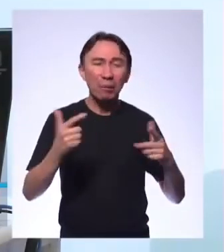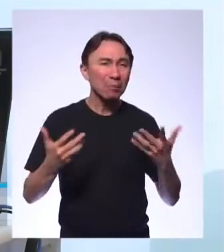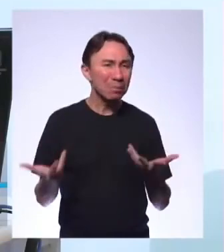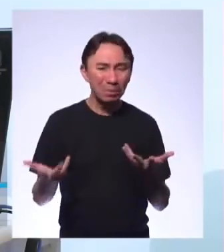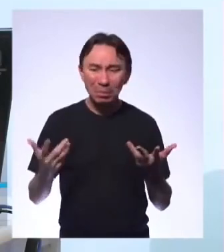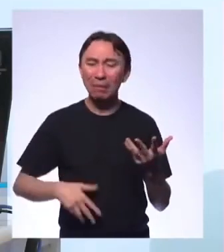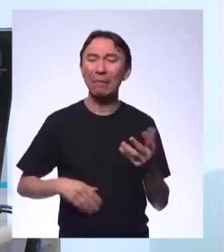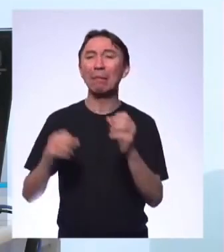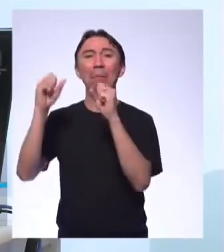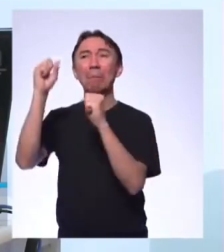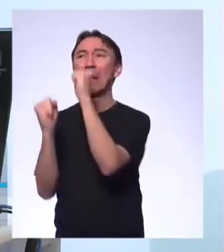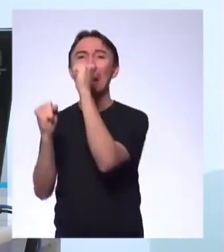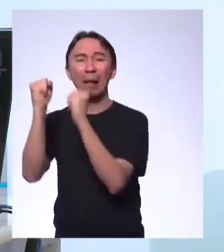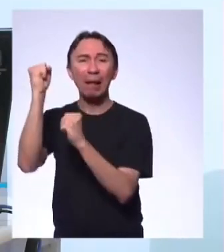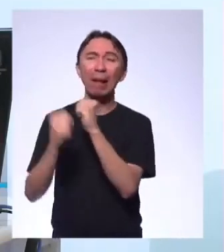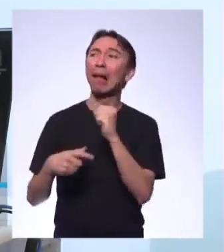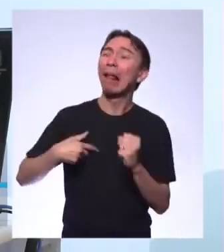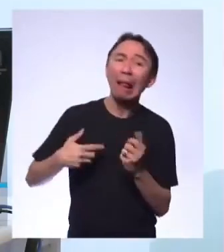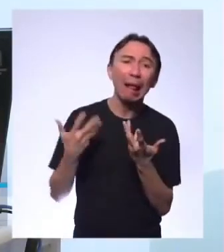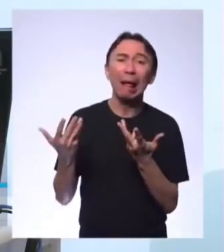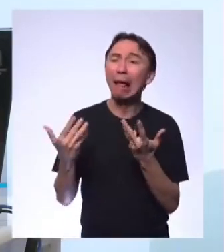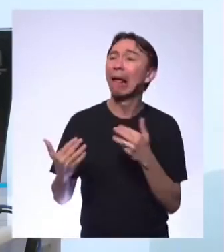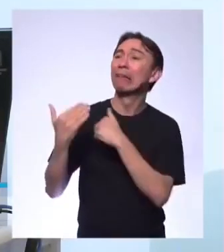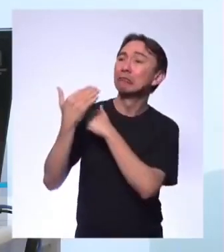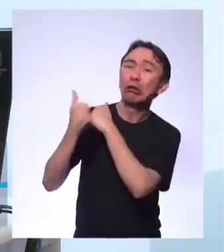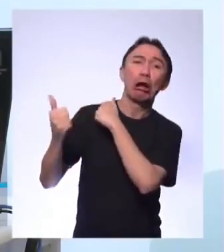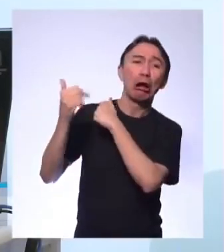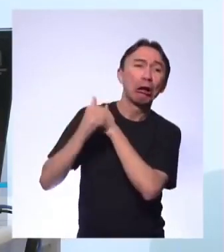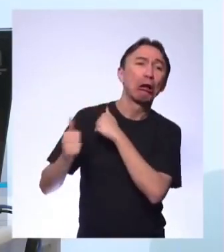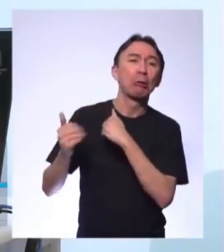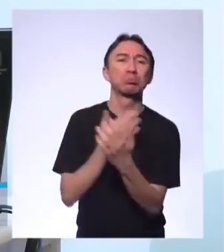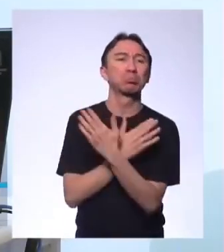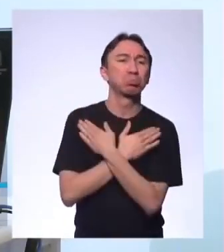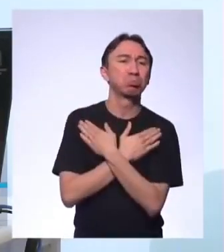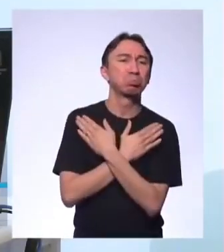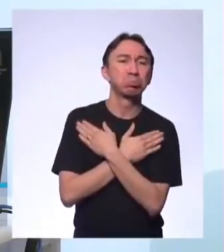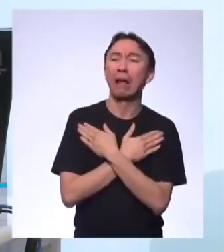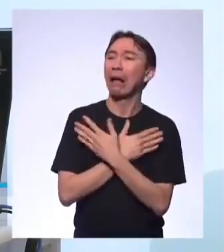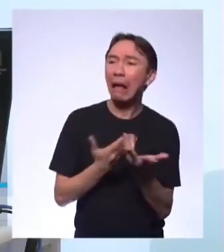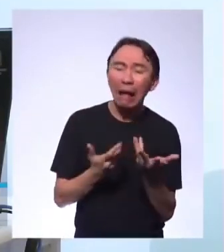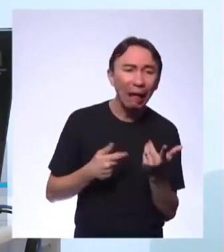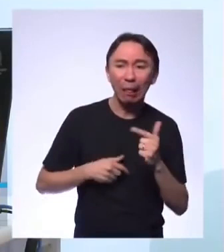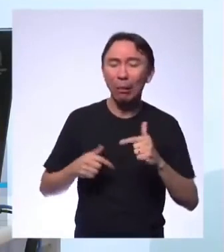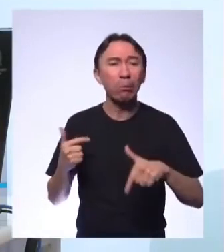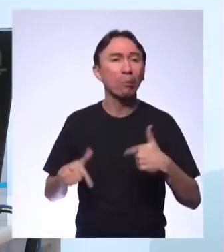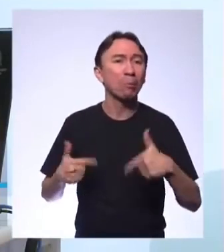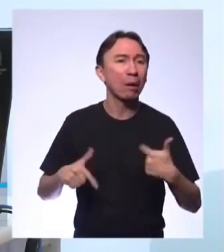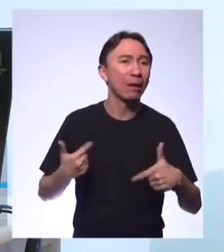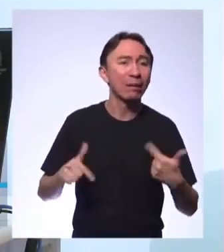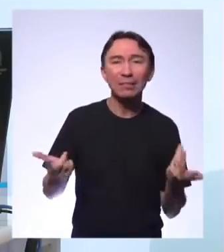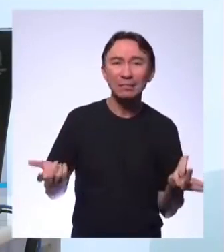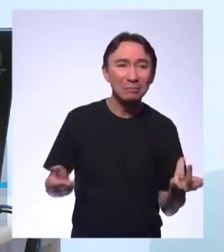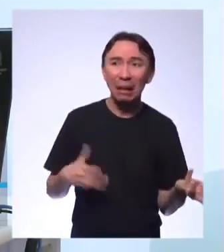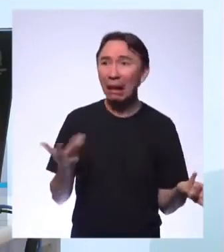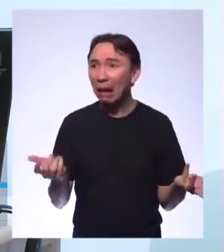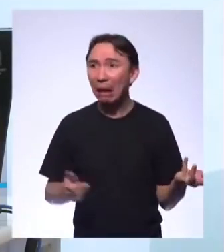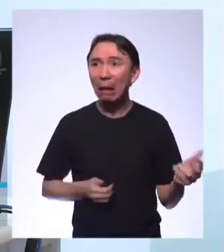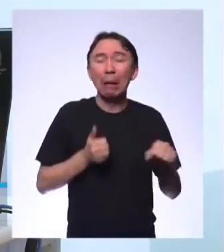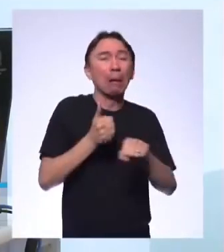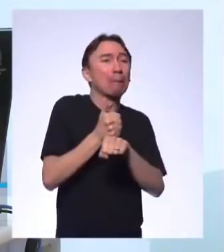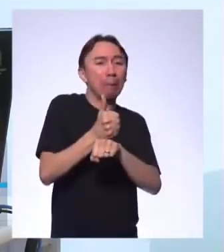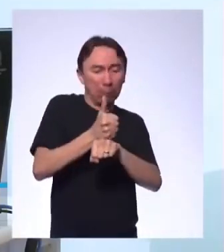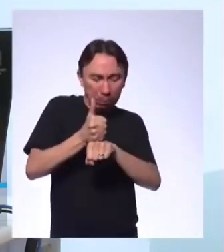os dias, esperando a vez de ser chamado ali para trabalhar numa fábrica, né? Porque dessa vez não requer nenhum tipo